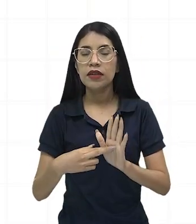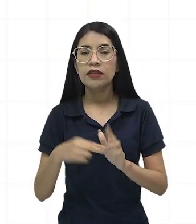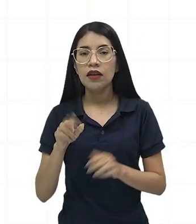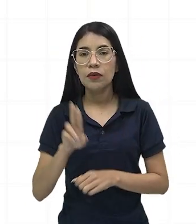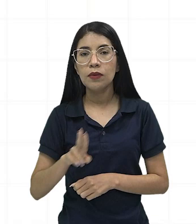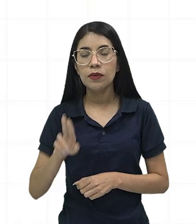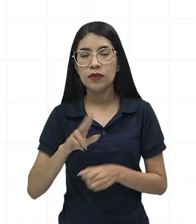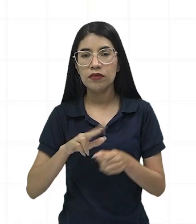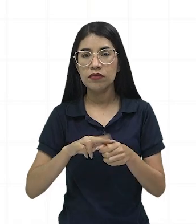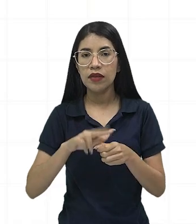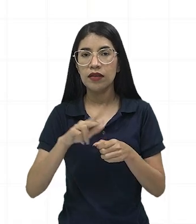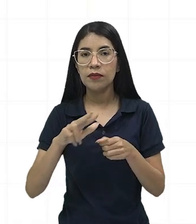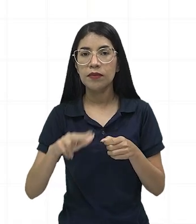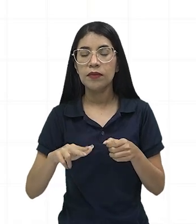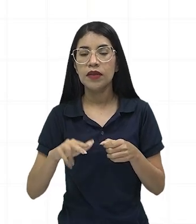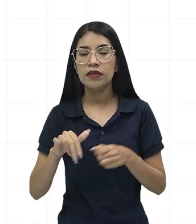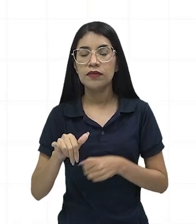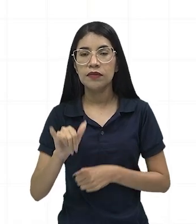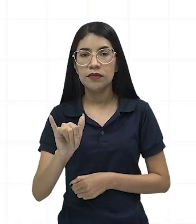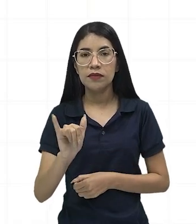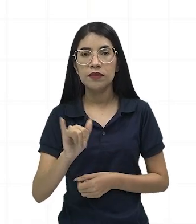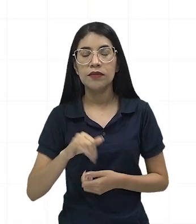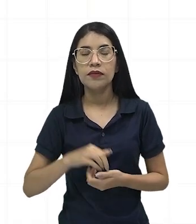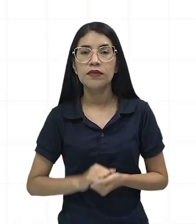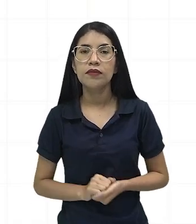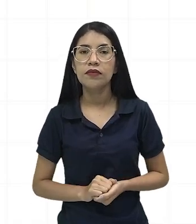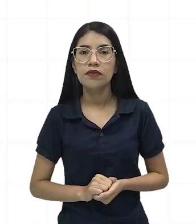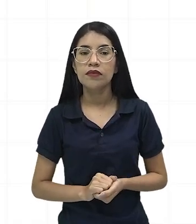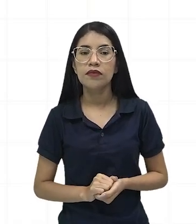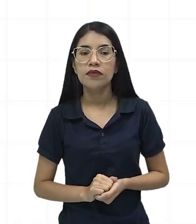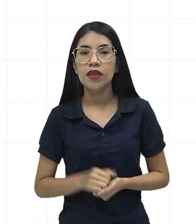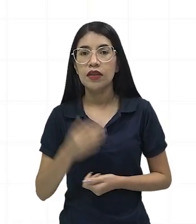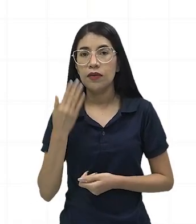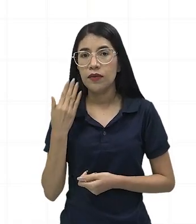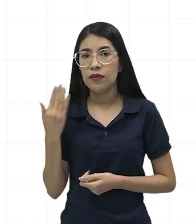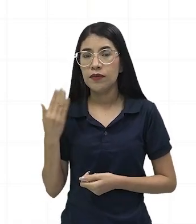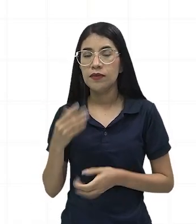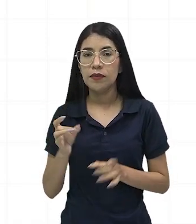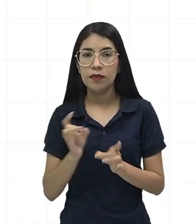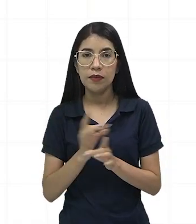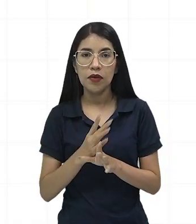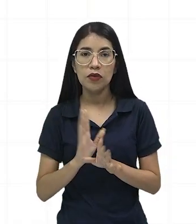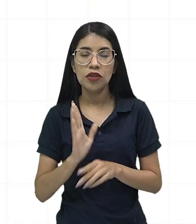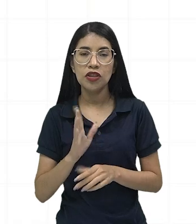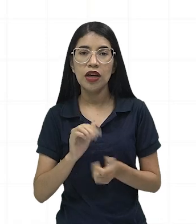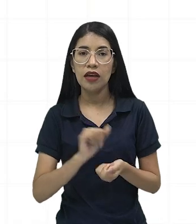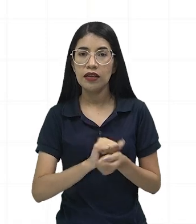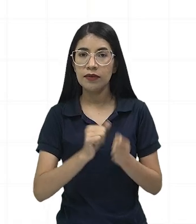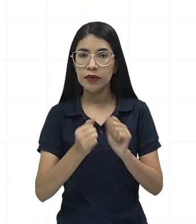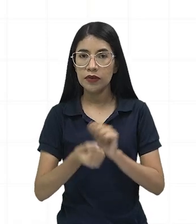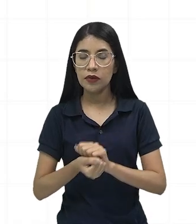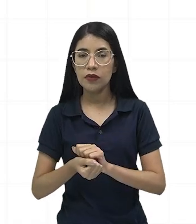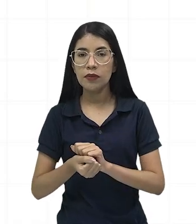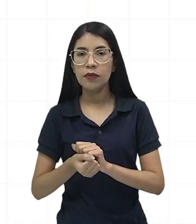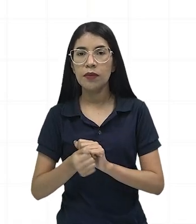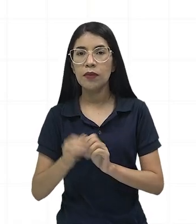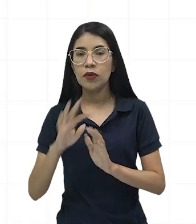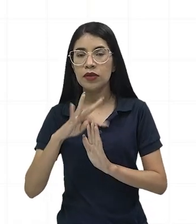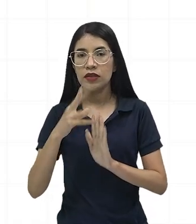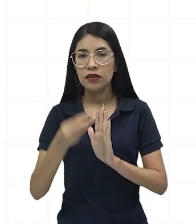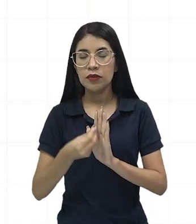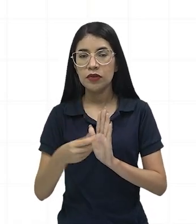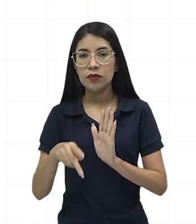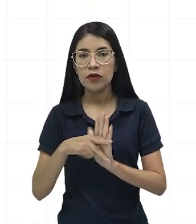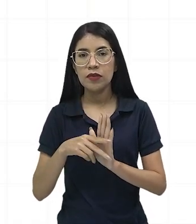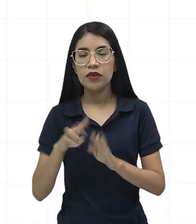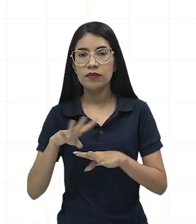elas serão representadas por y. Então, está aqui, ó. Você já fez uma transcodificação,